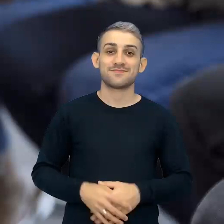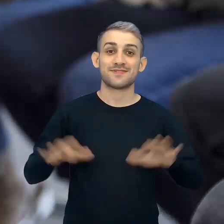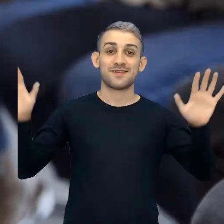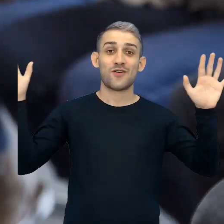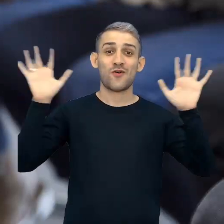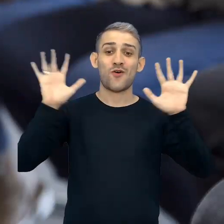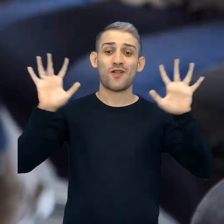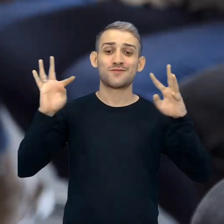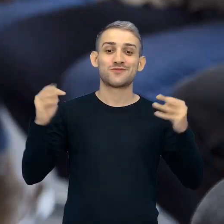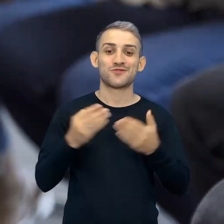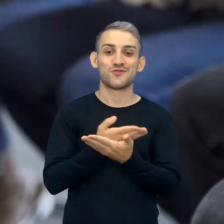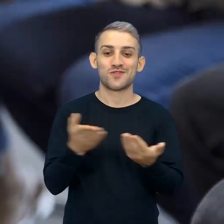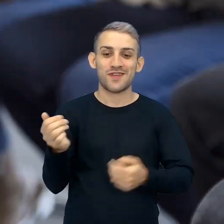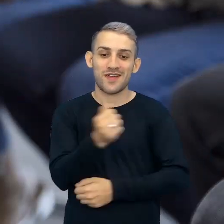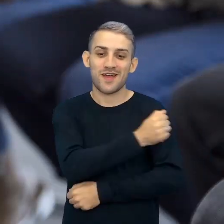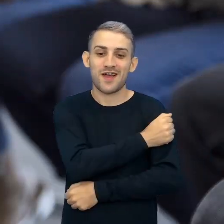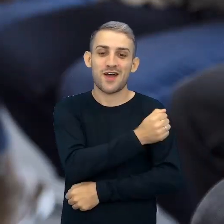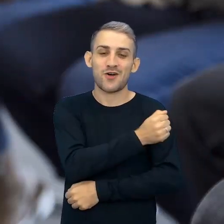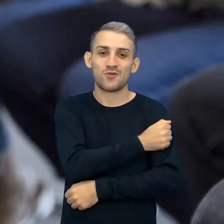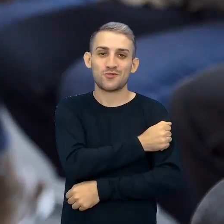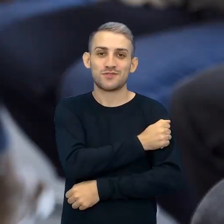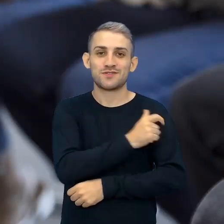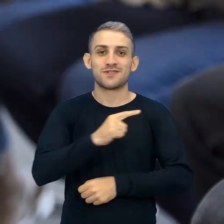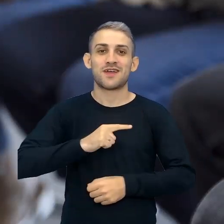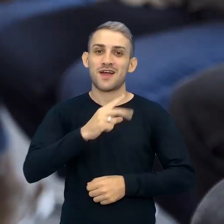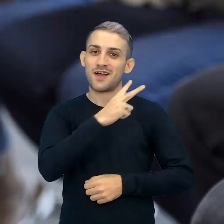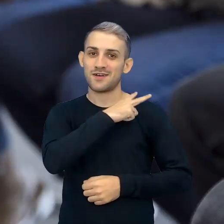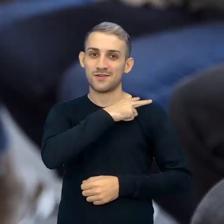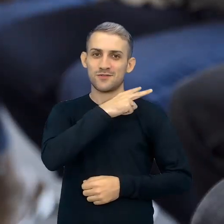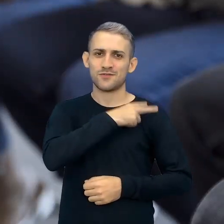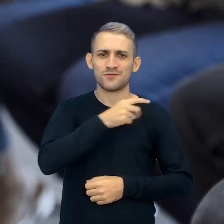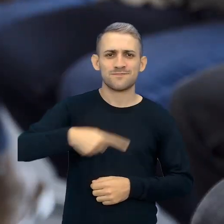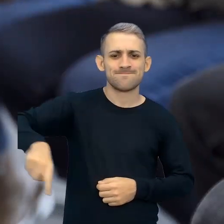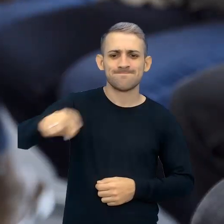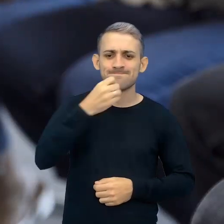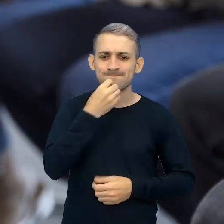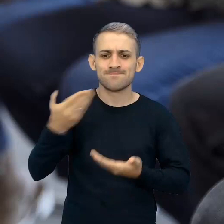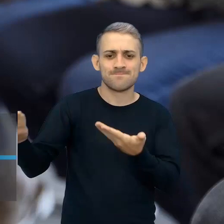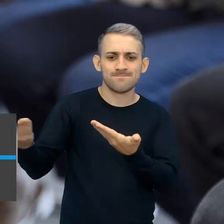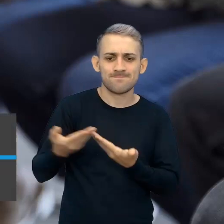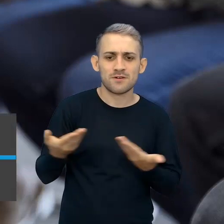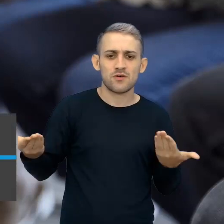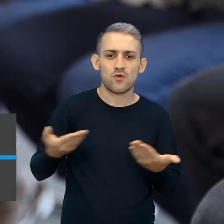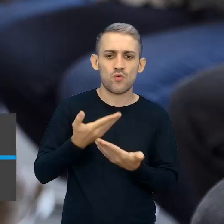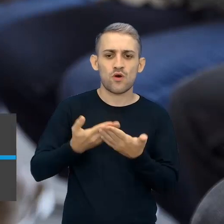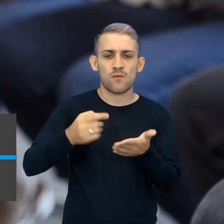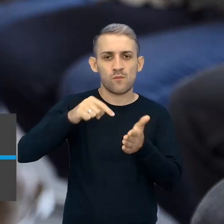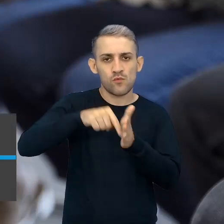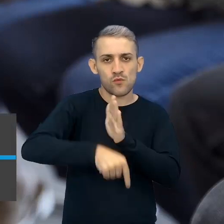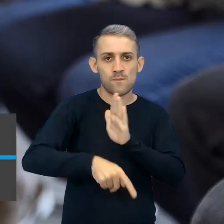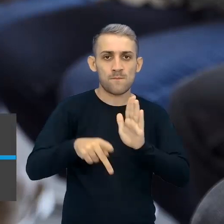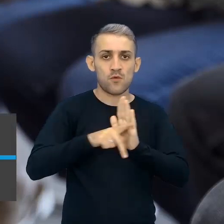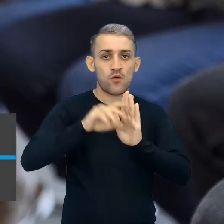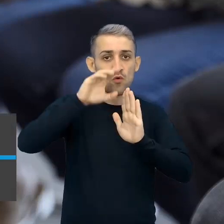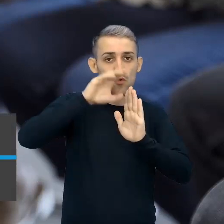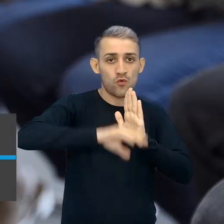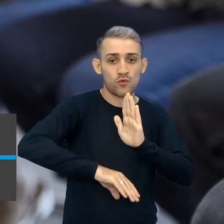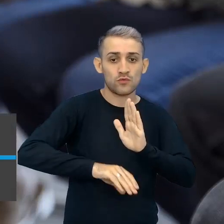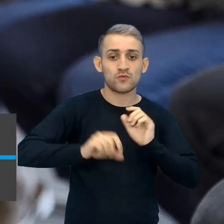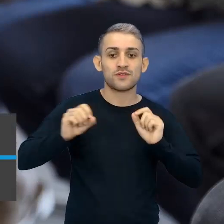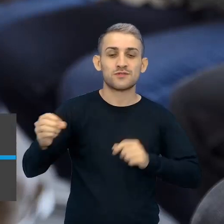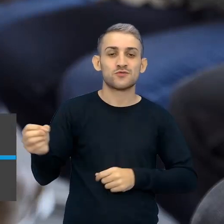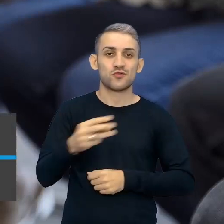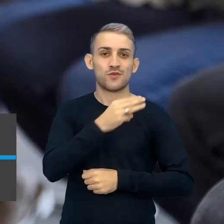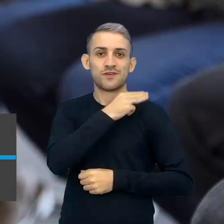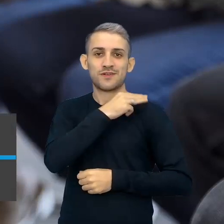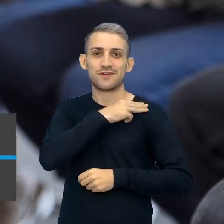Salve, salve, estudantes da segunda série do ensino médio. Sejam todos muito bem-vindos à nossa aula de aprofundamento curricular do novo ensino